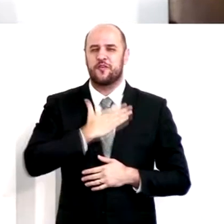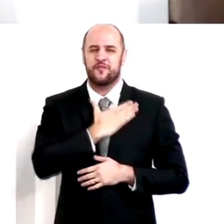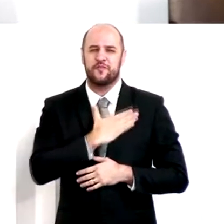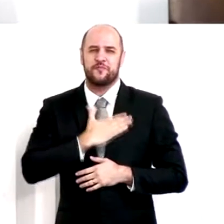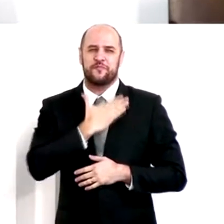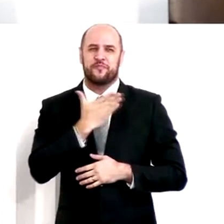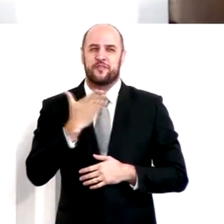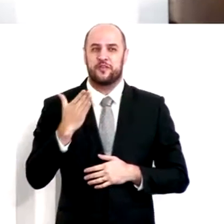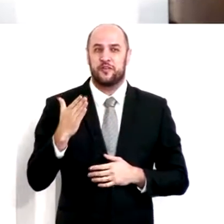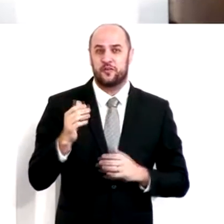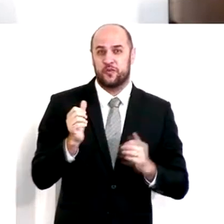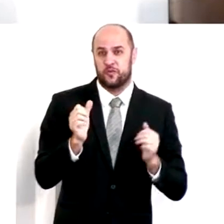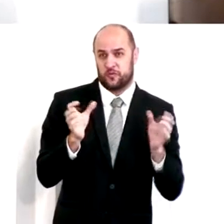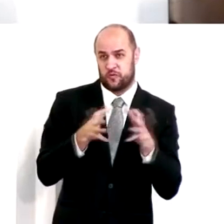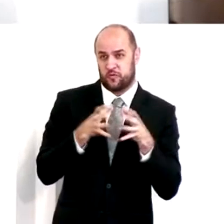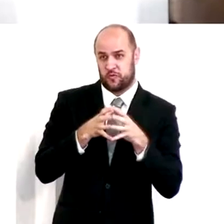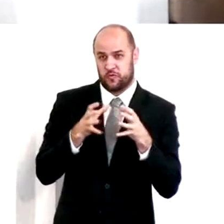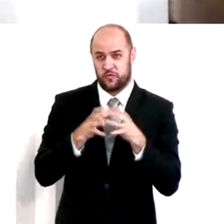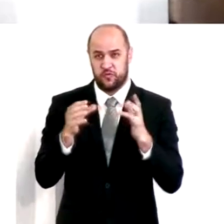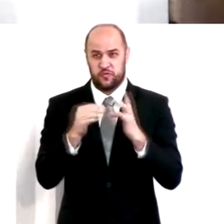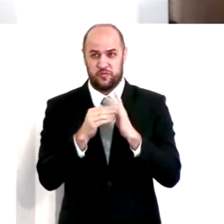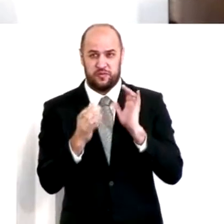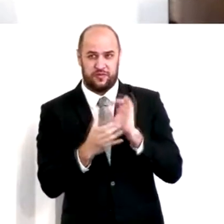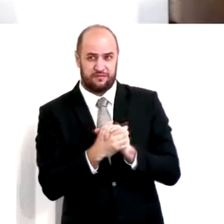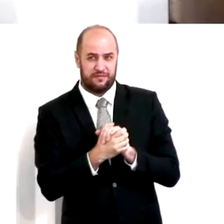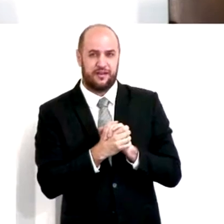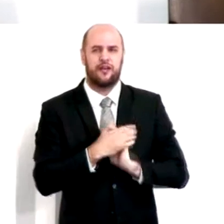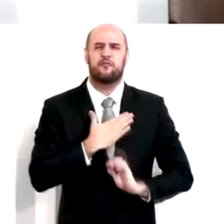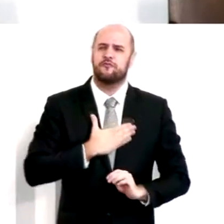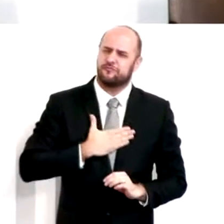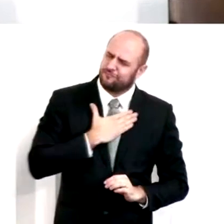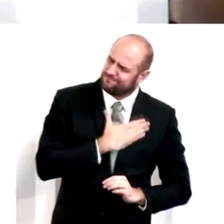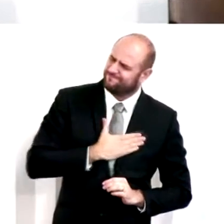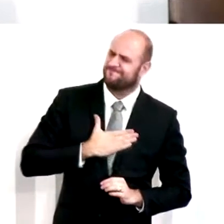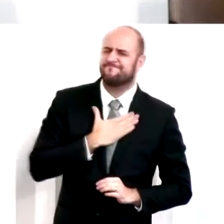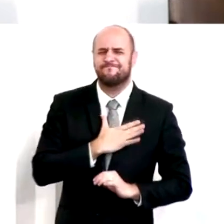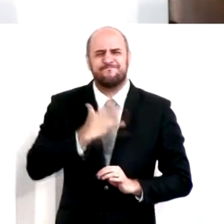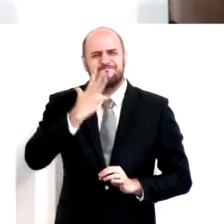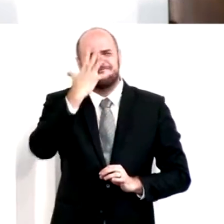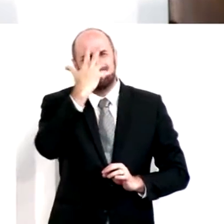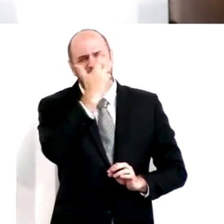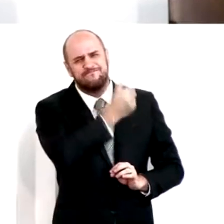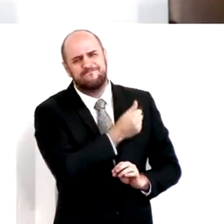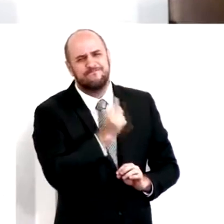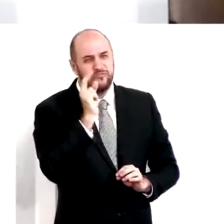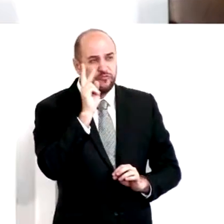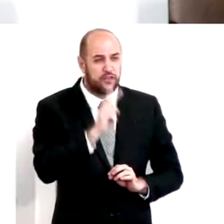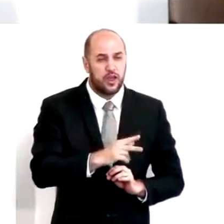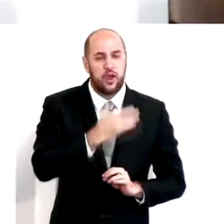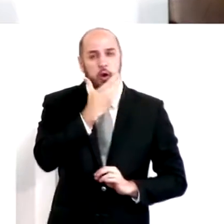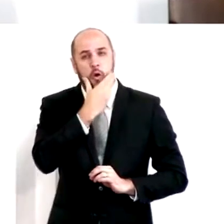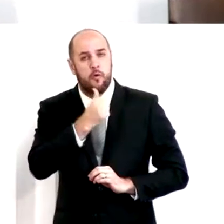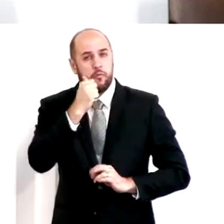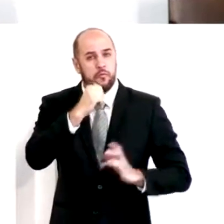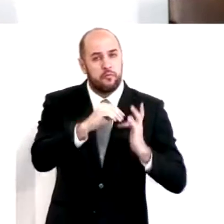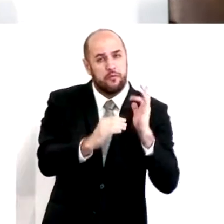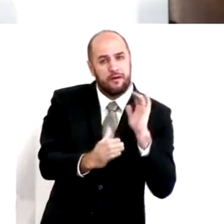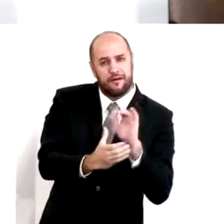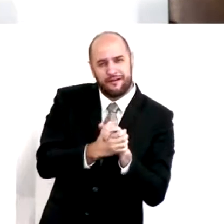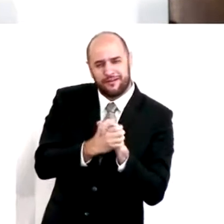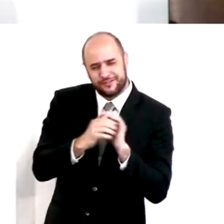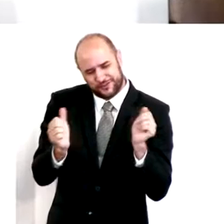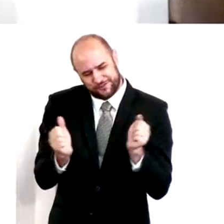nosso departamento, nosso ministério de casais, e foi bonito ver maridos e mulheres